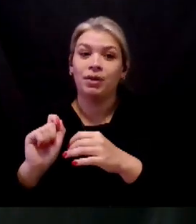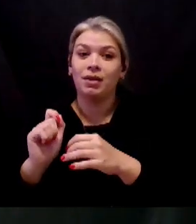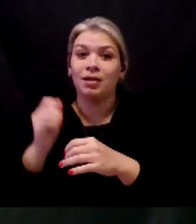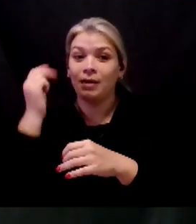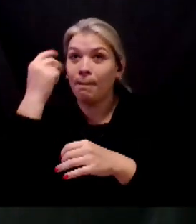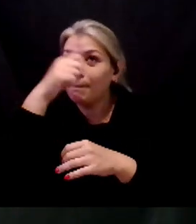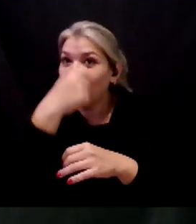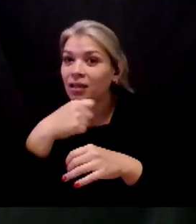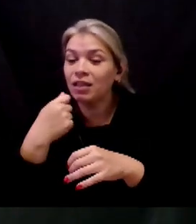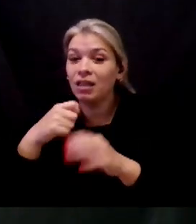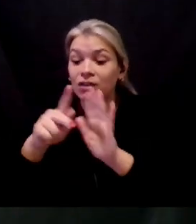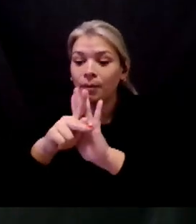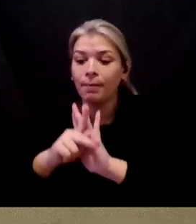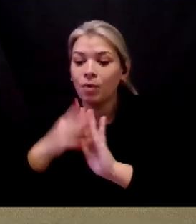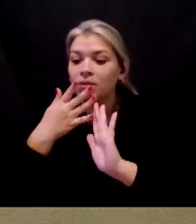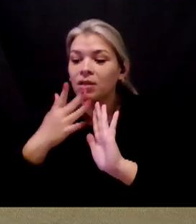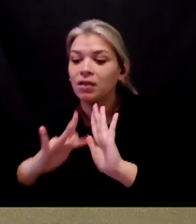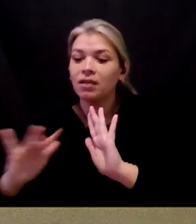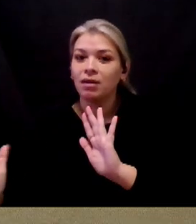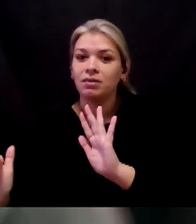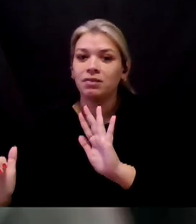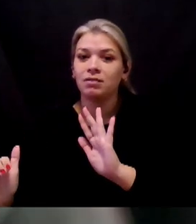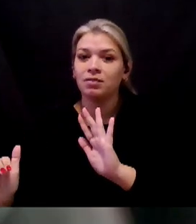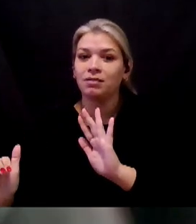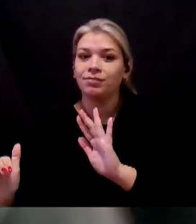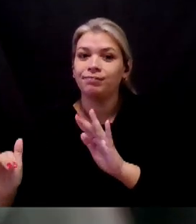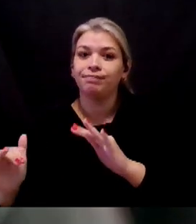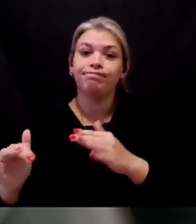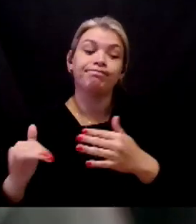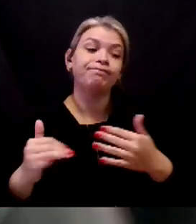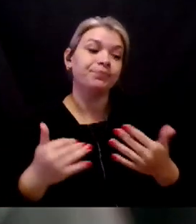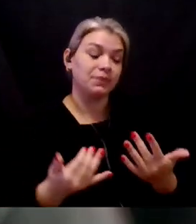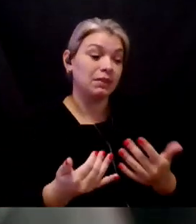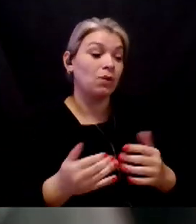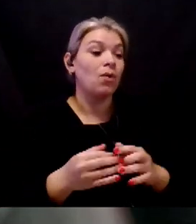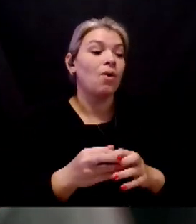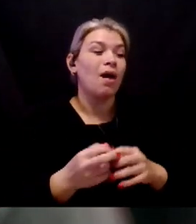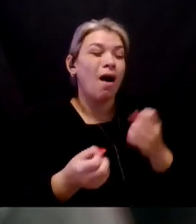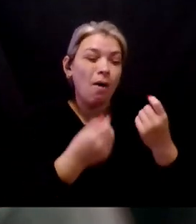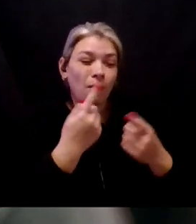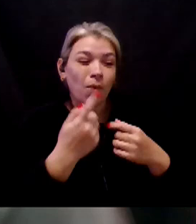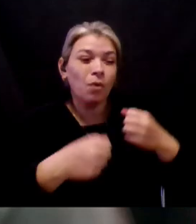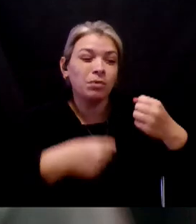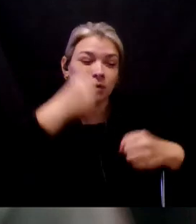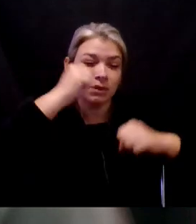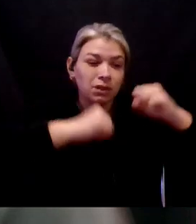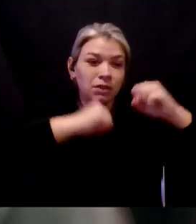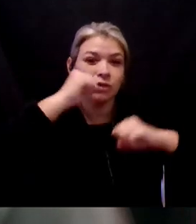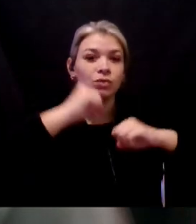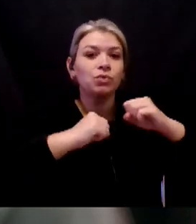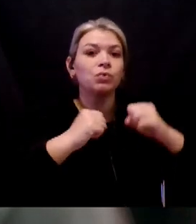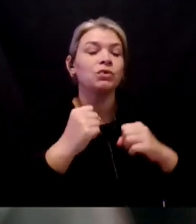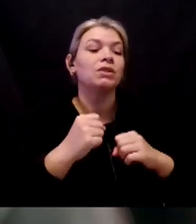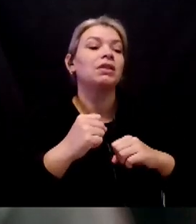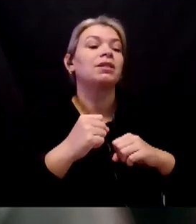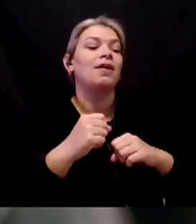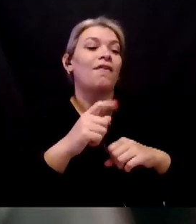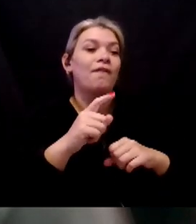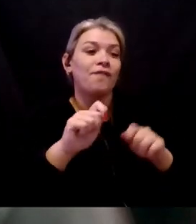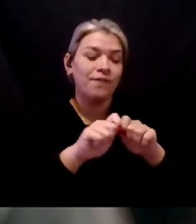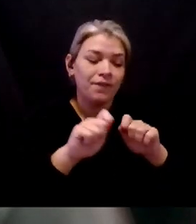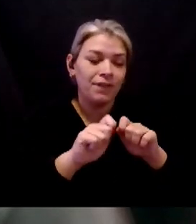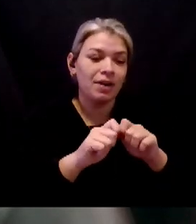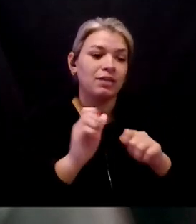Sim ou não, doutora? Algumas indústrias já estão fazendo algumas maquiagens, alguns gloss voltado para a